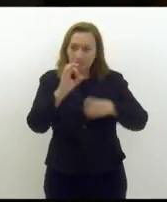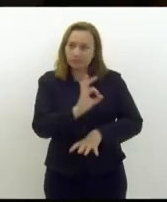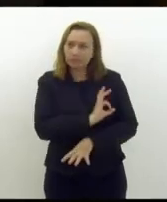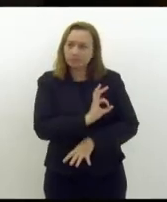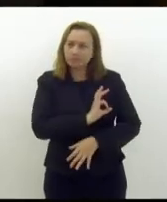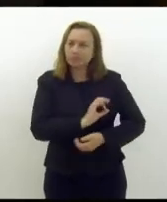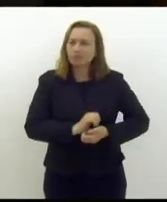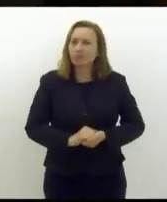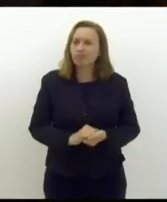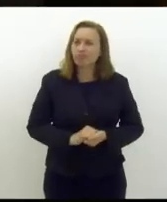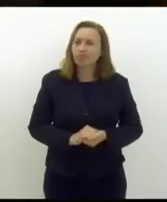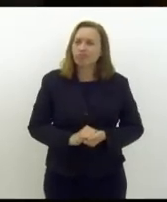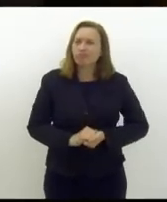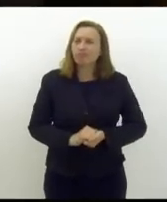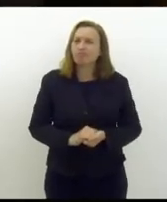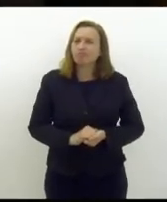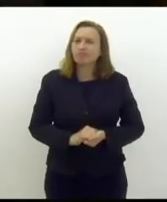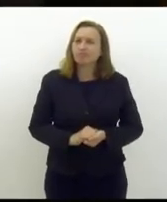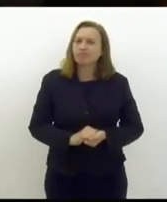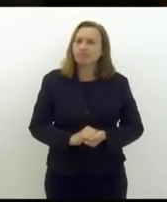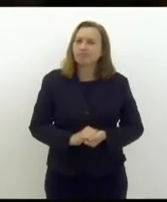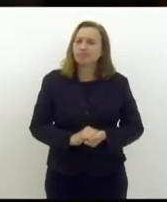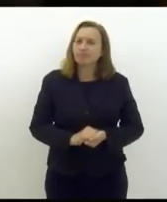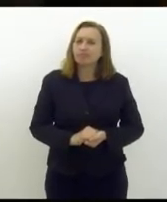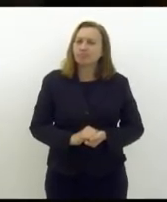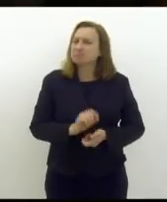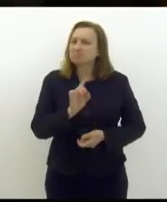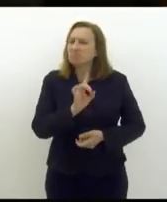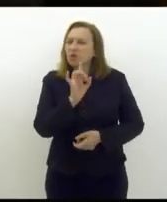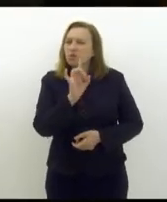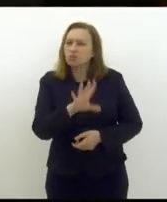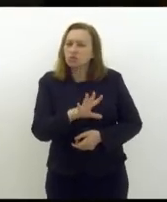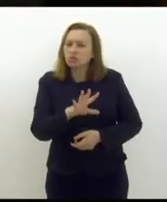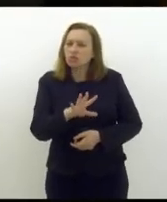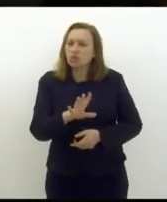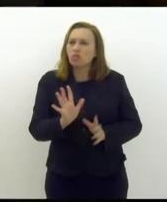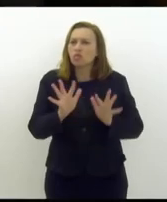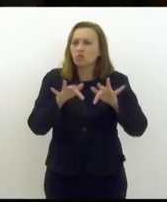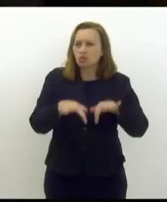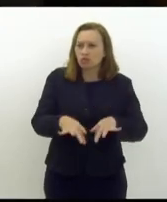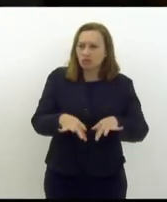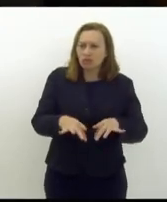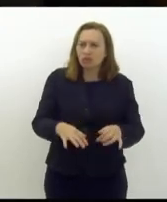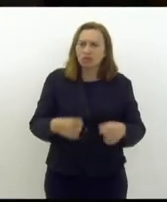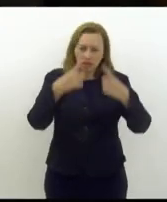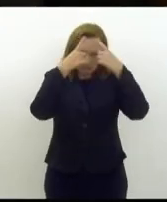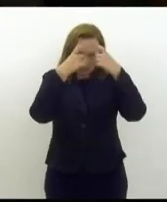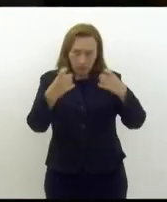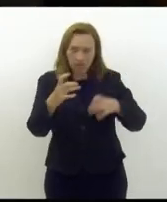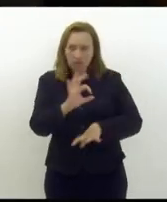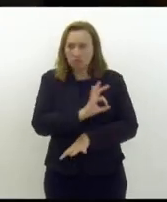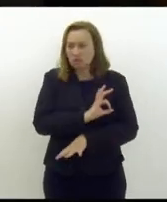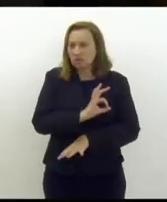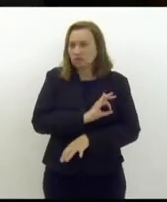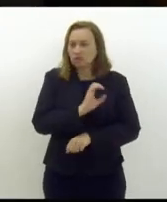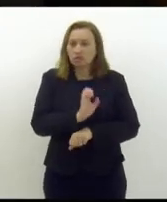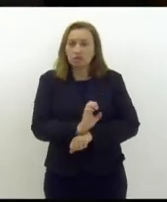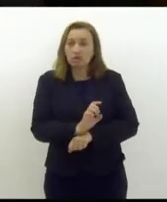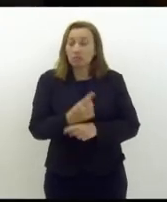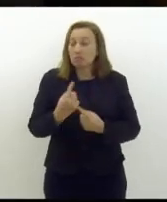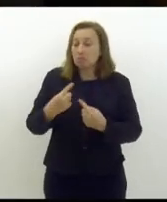essa jornada ela estabelece não só o fim da violência policial de estado como